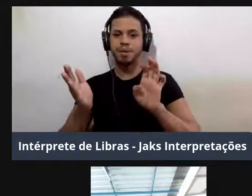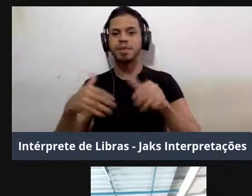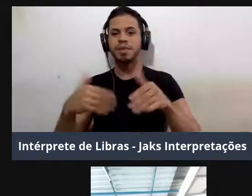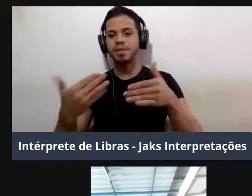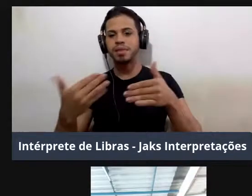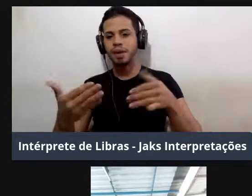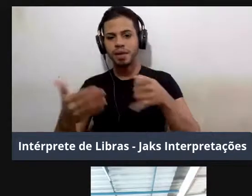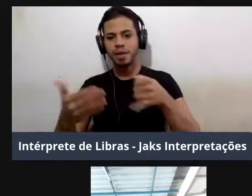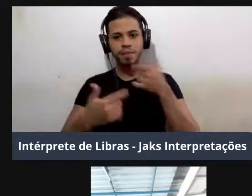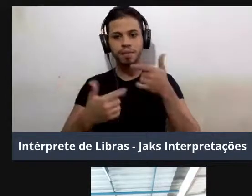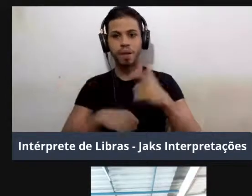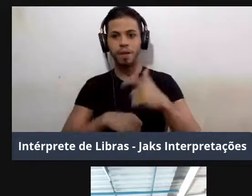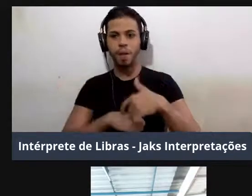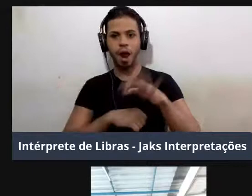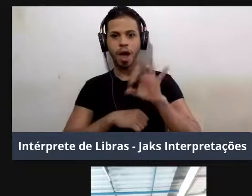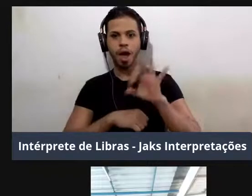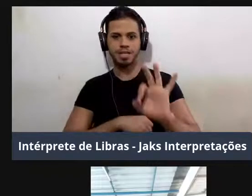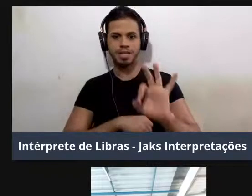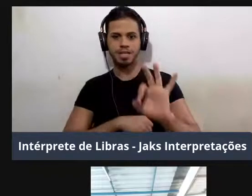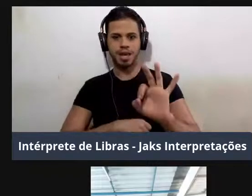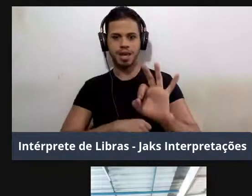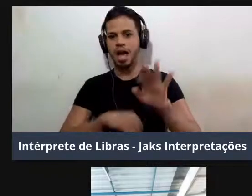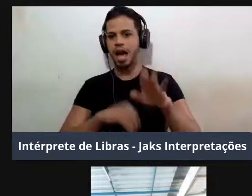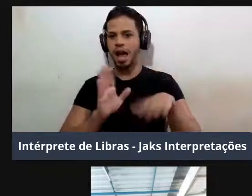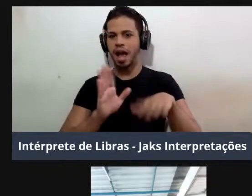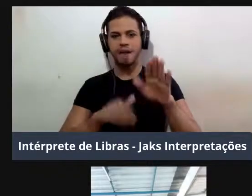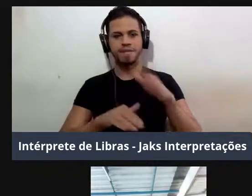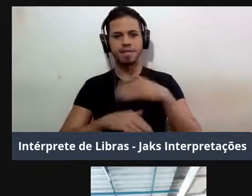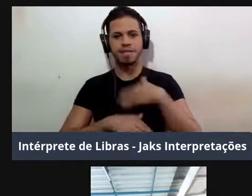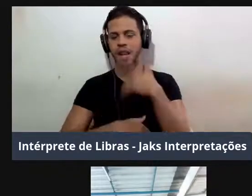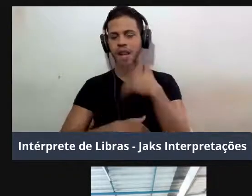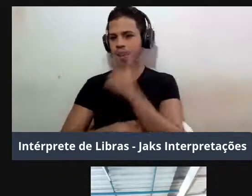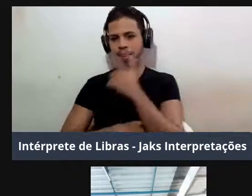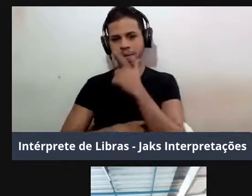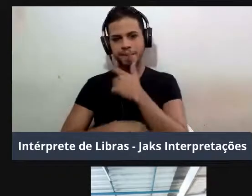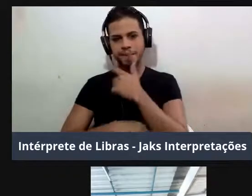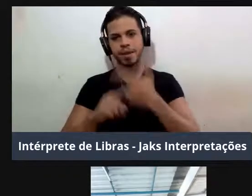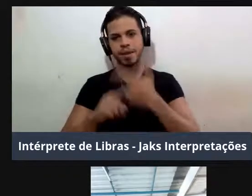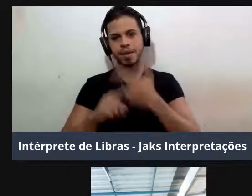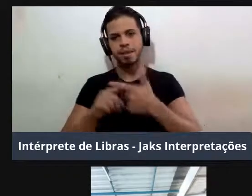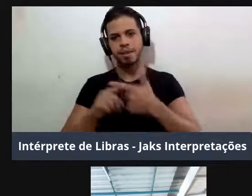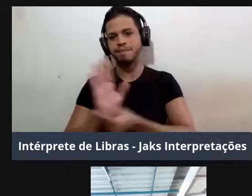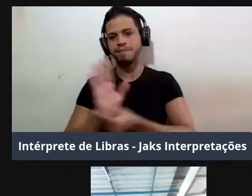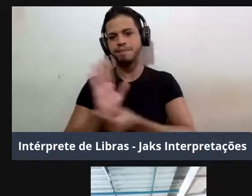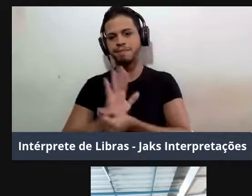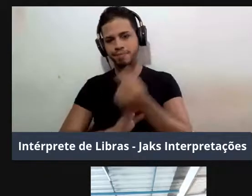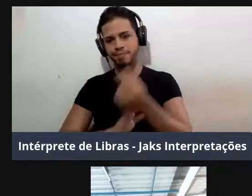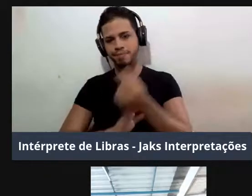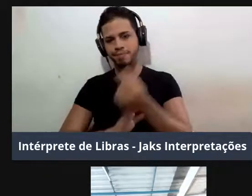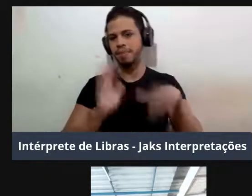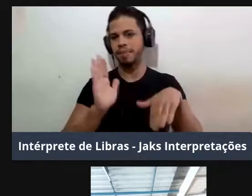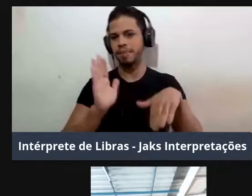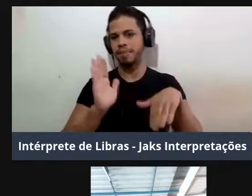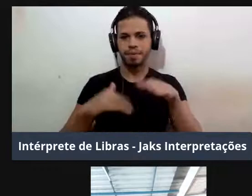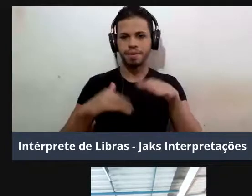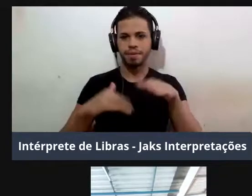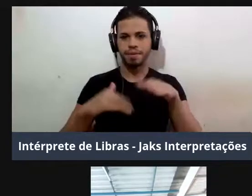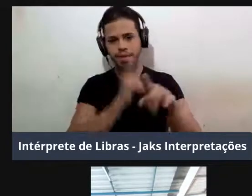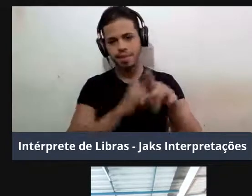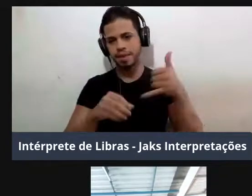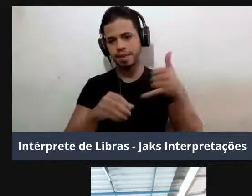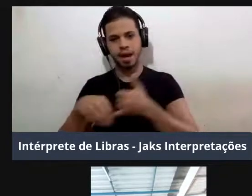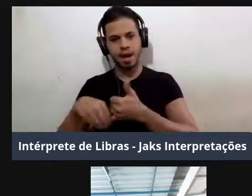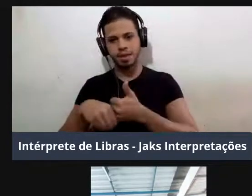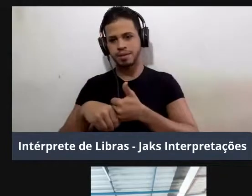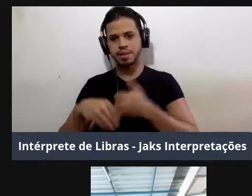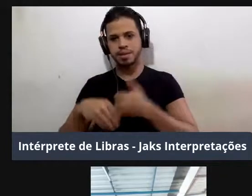não conseguem, e por condições financeiras, às vezes não conseguem ter sua gasolina, então elas acabavam que